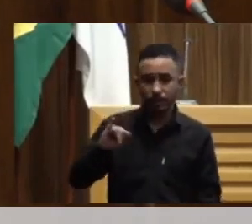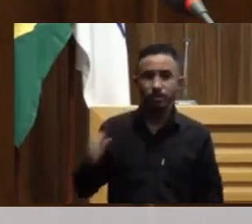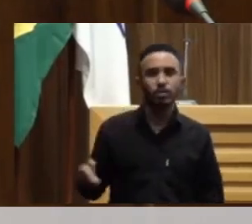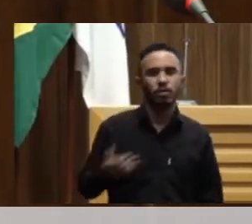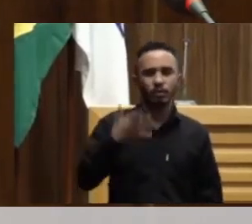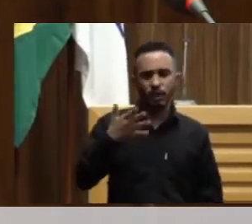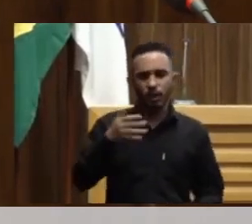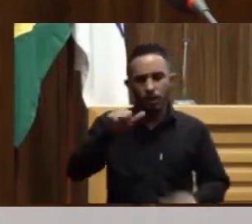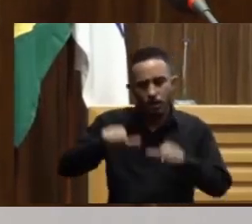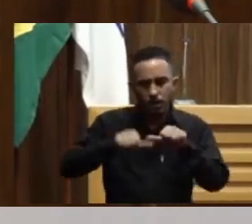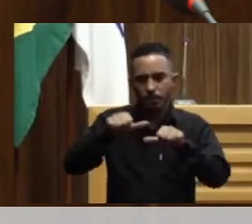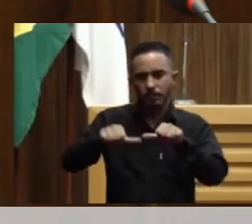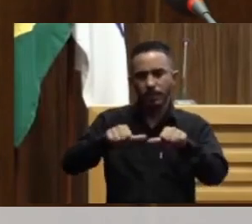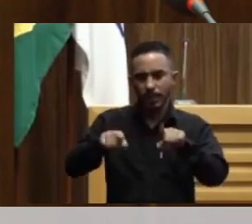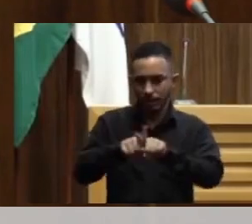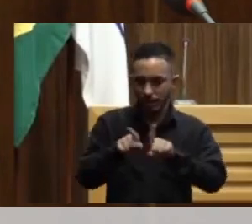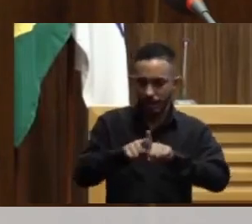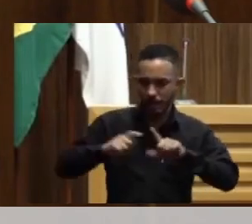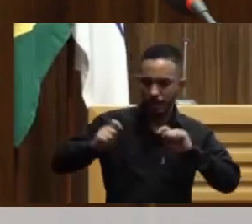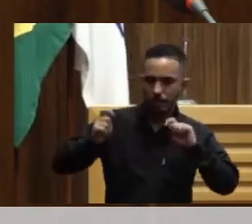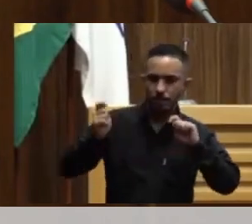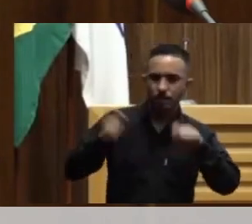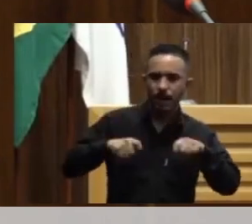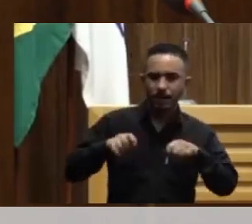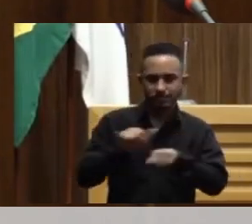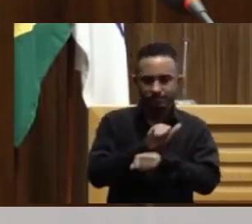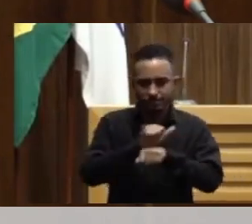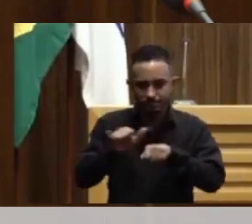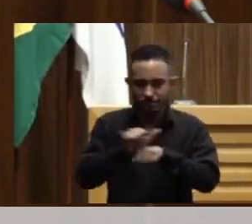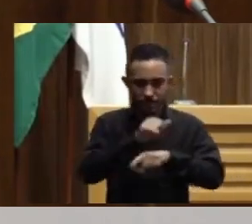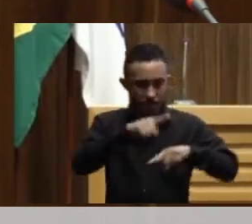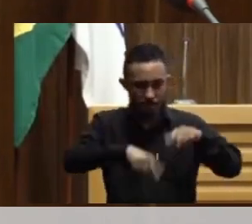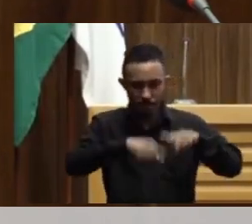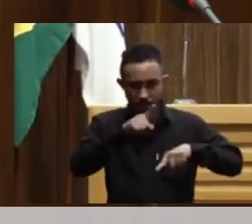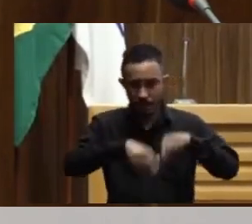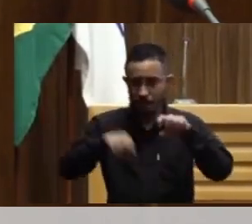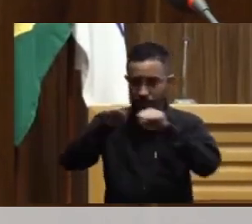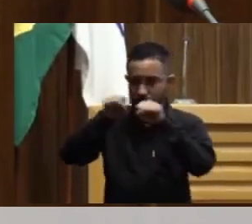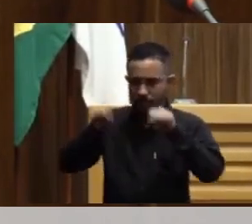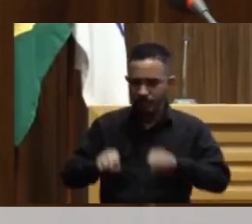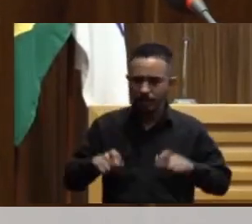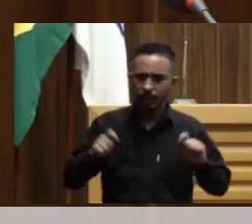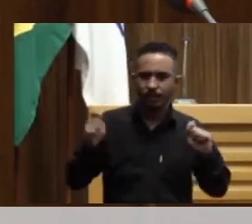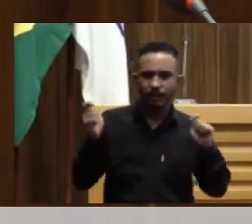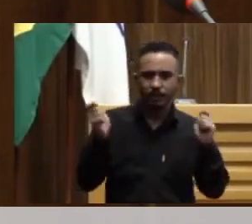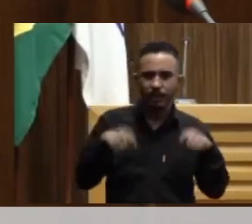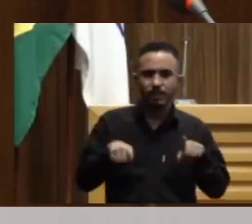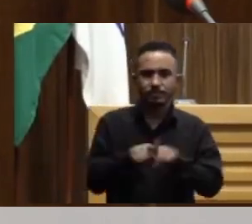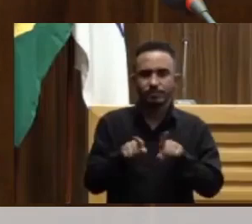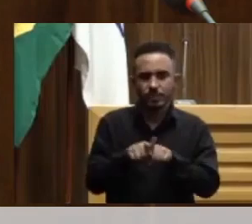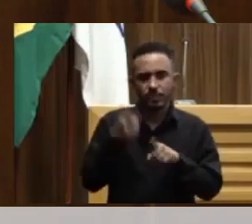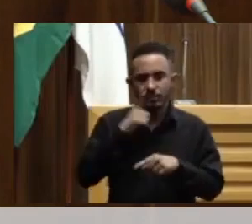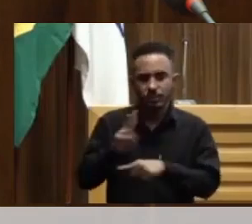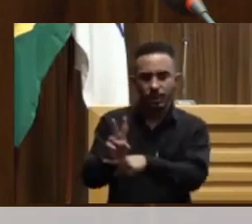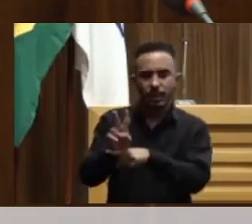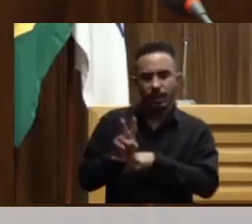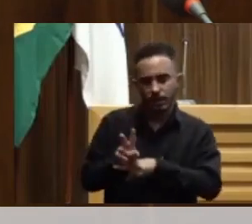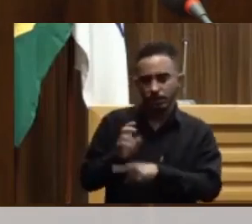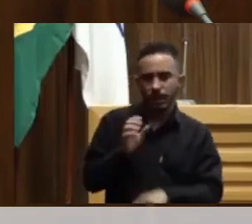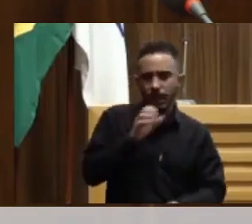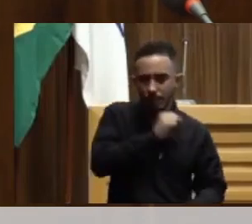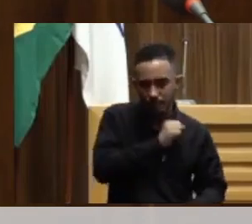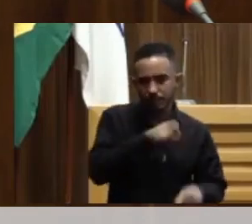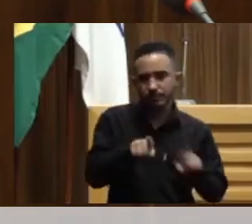em mudar a sua capacidade, sua forma, seus produtos, seus sistemas, tenha acesso a crédito facilitado.